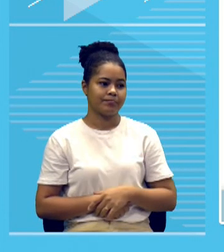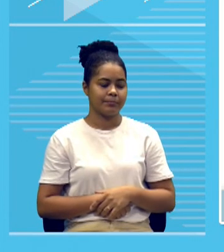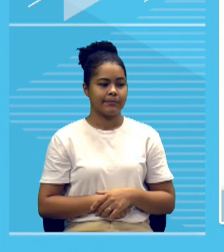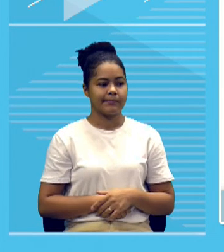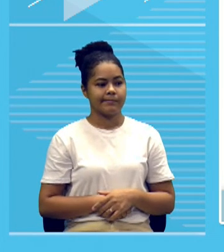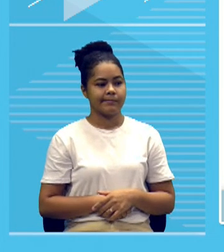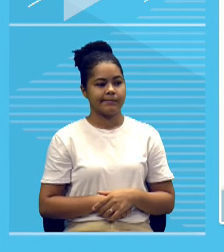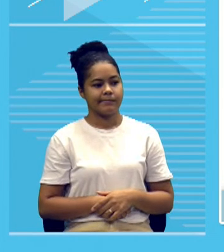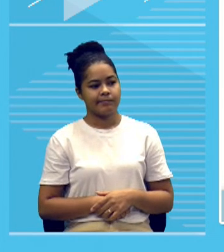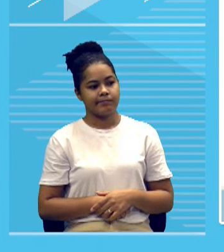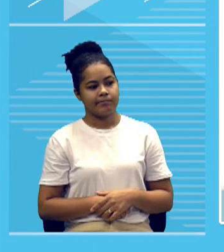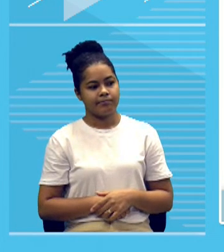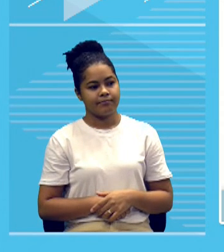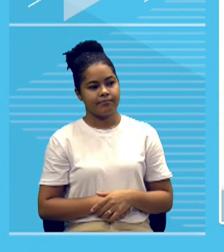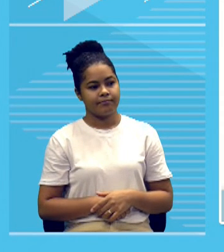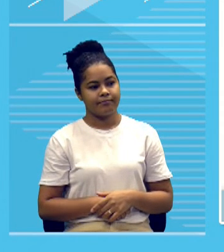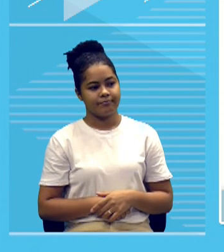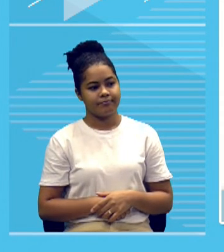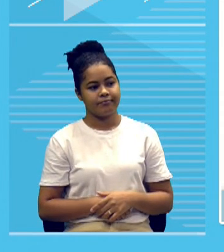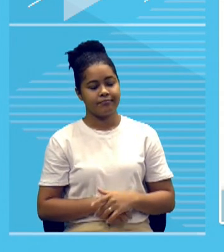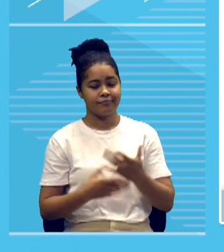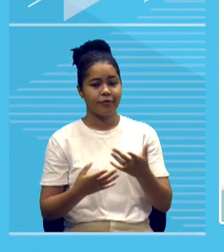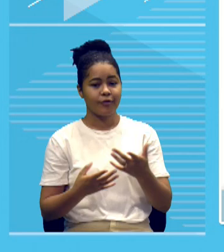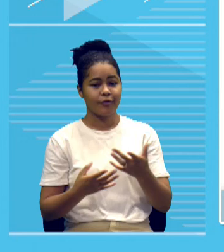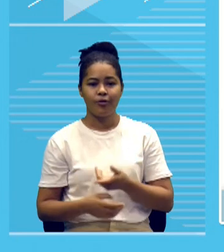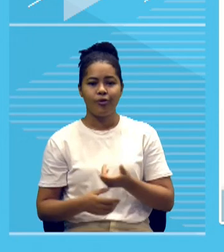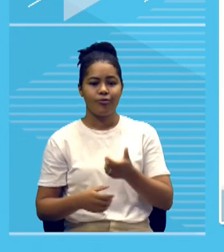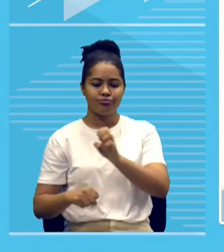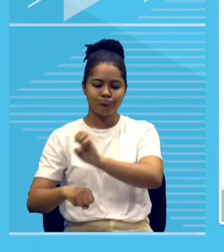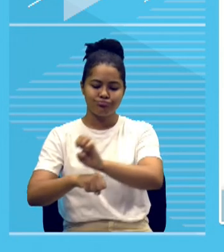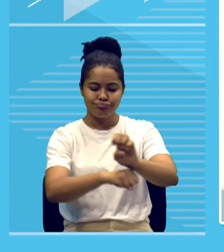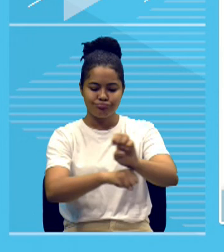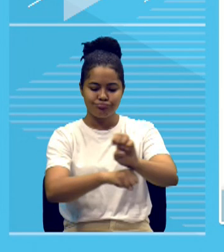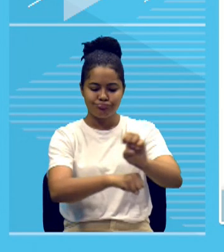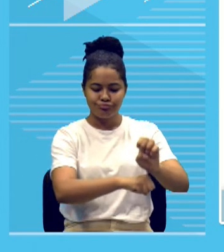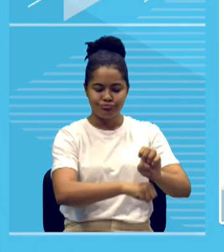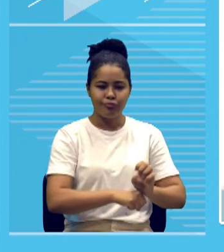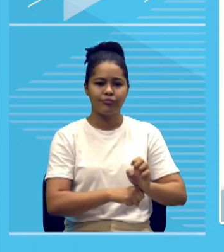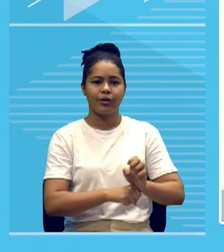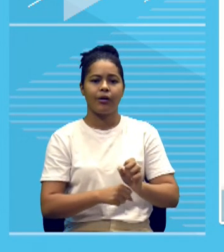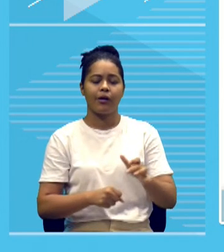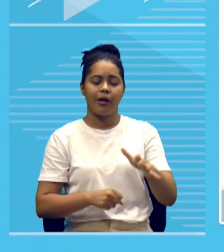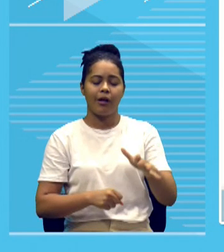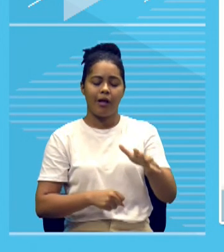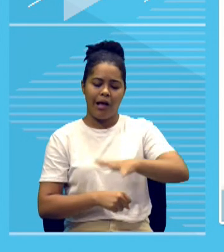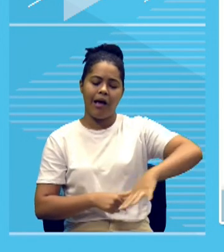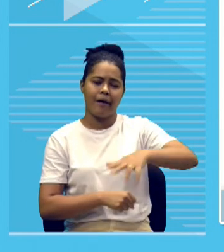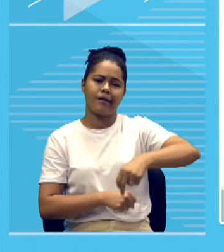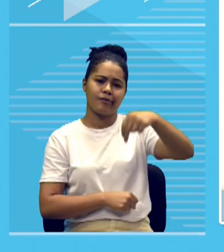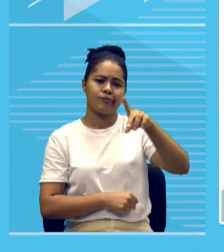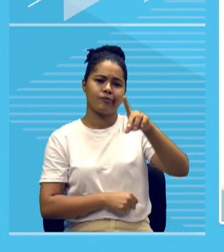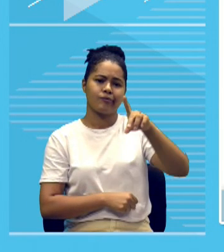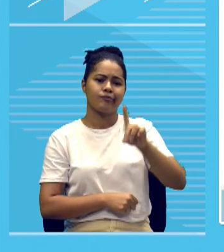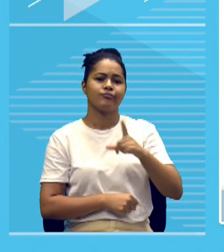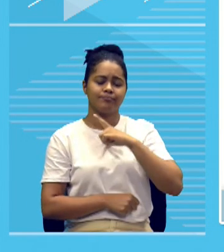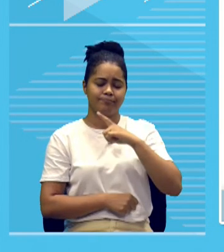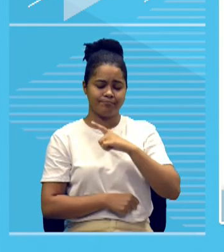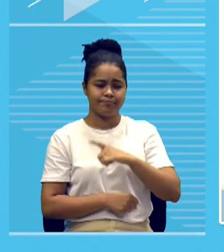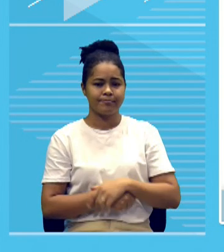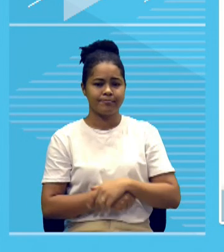ó em praticamente todos os estados têm grande presença todos todos praticamente todos